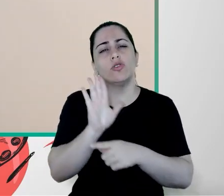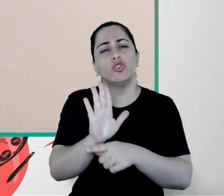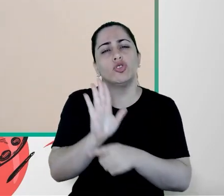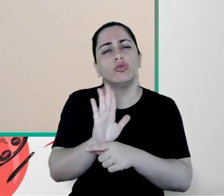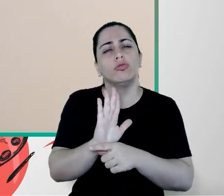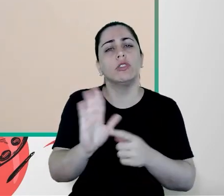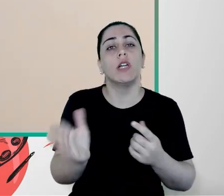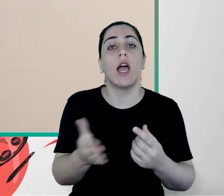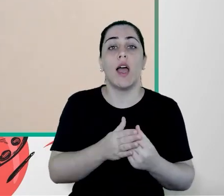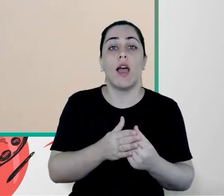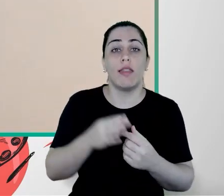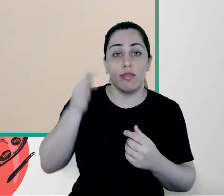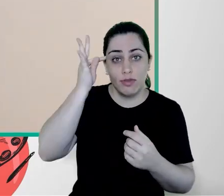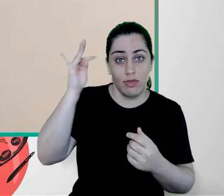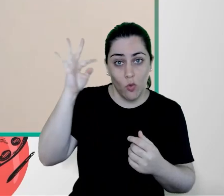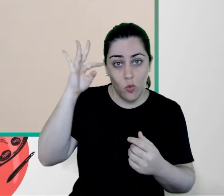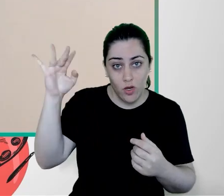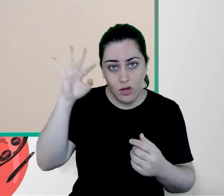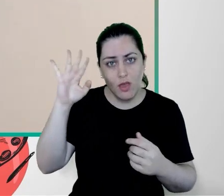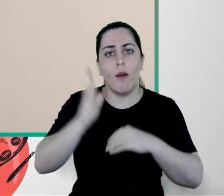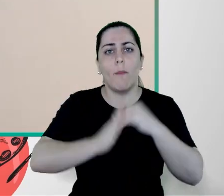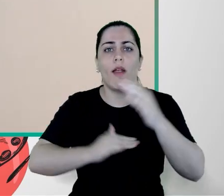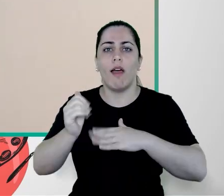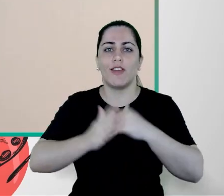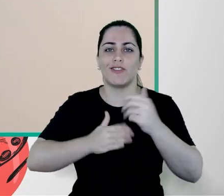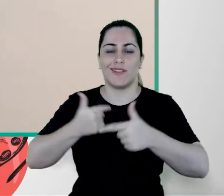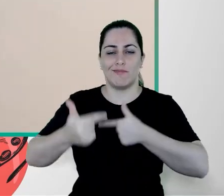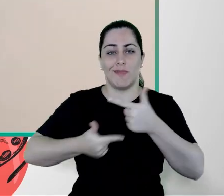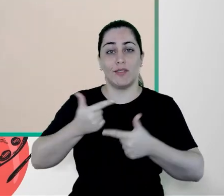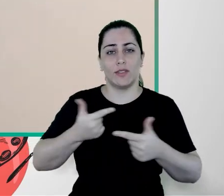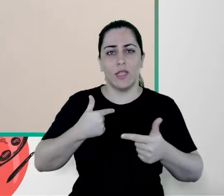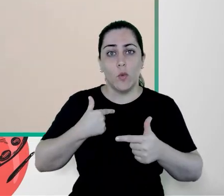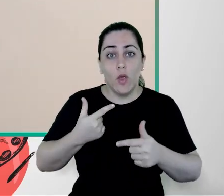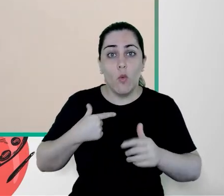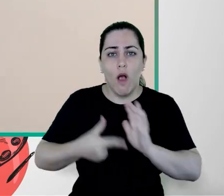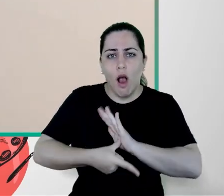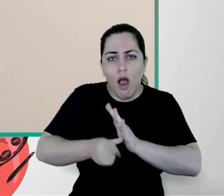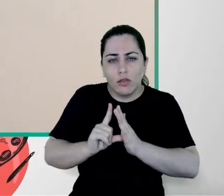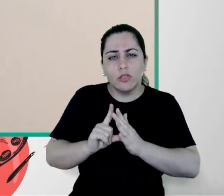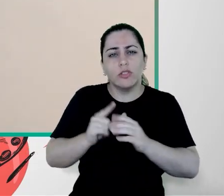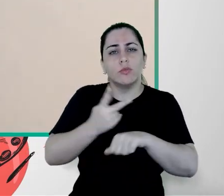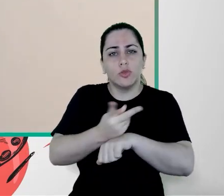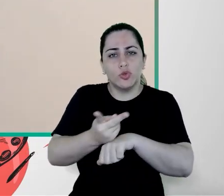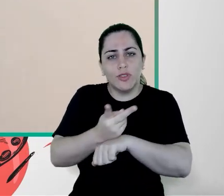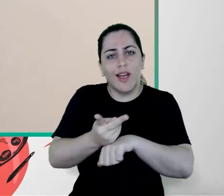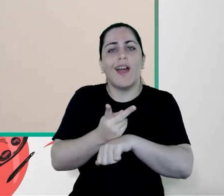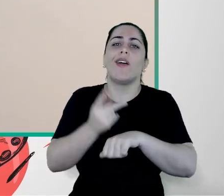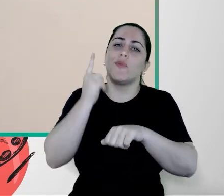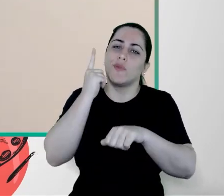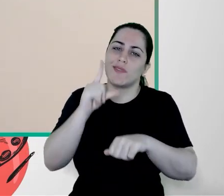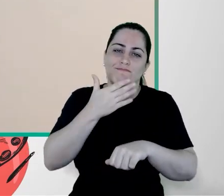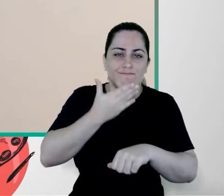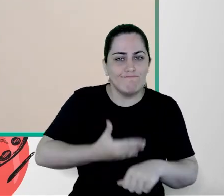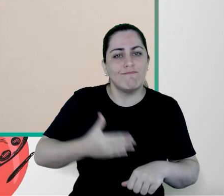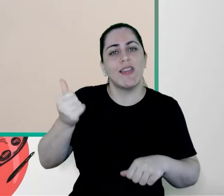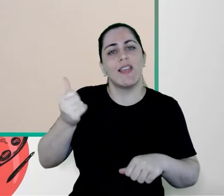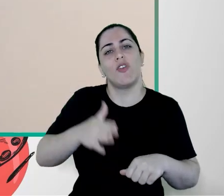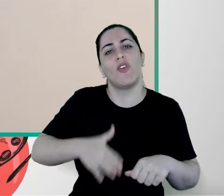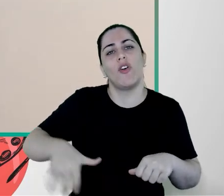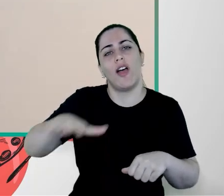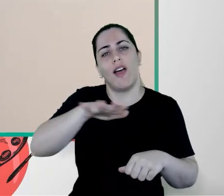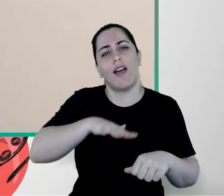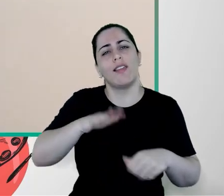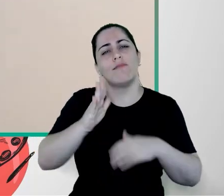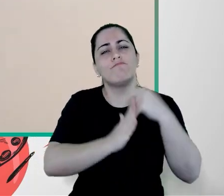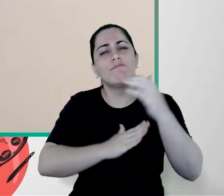entre a teoria e a prática. Então, quanto mais cedo você busca esse caminho, mais cedo você consegue entrar em contato